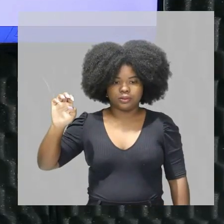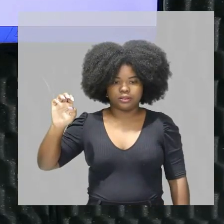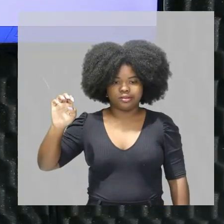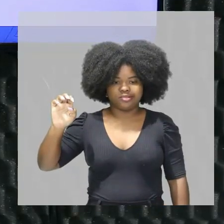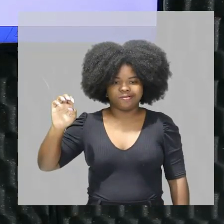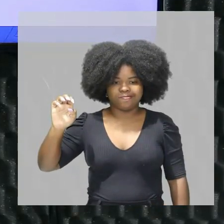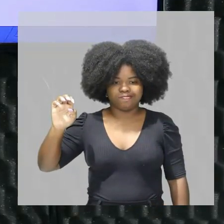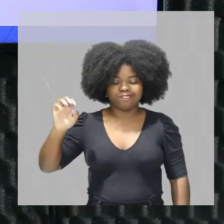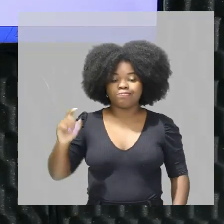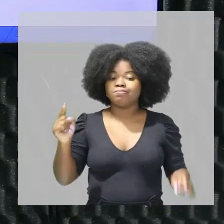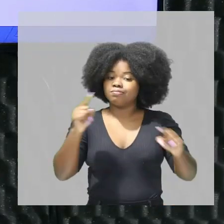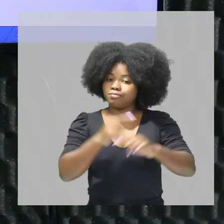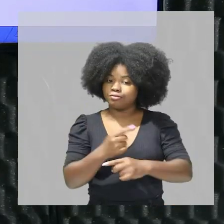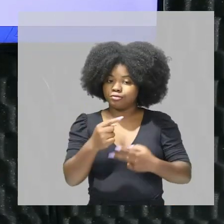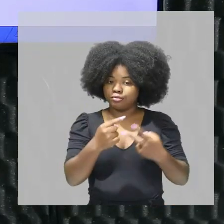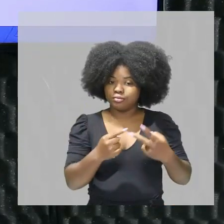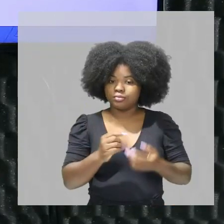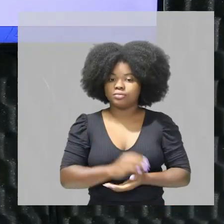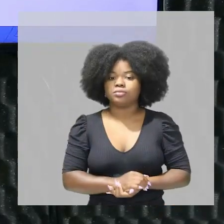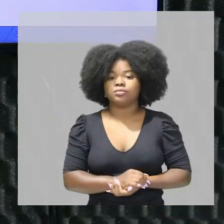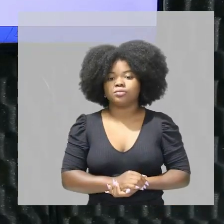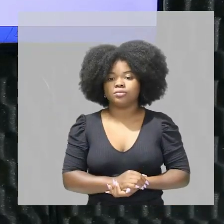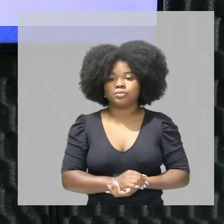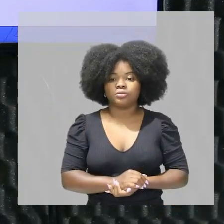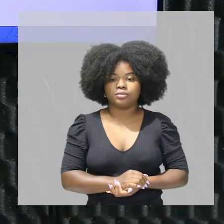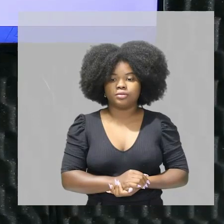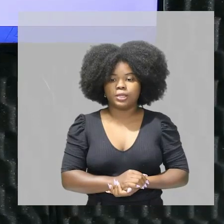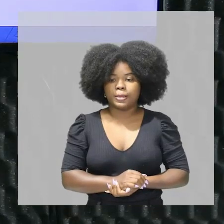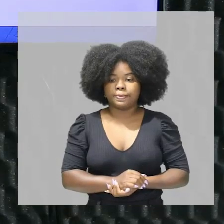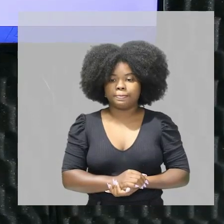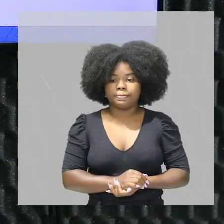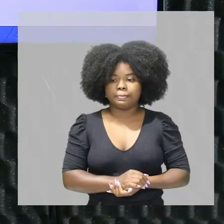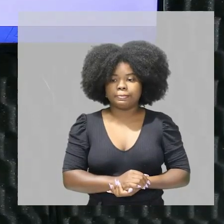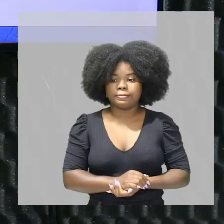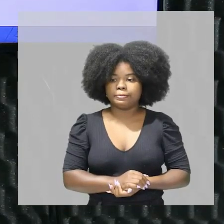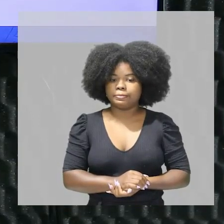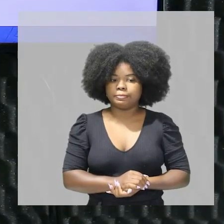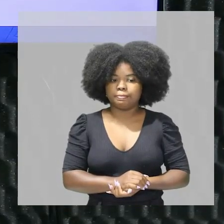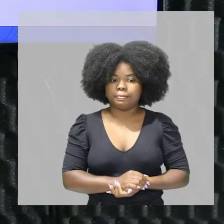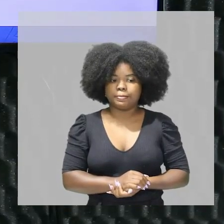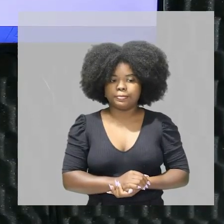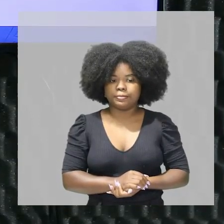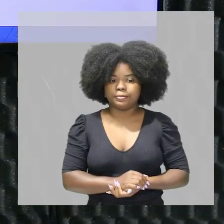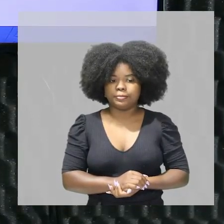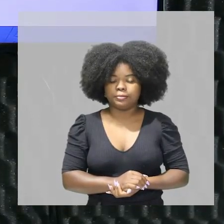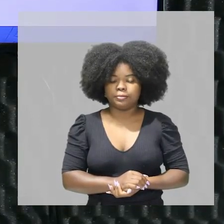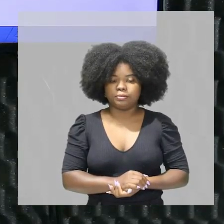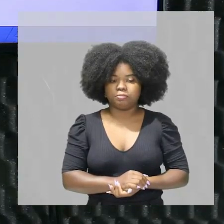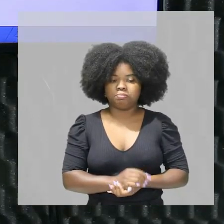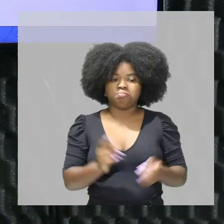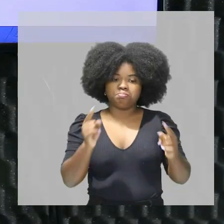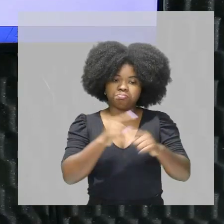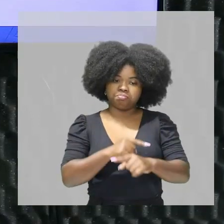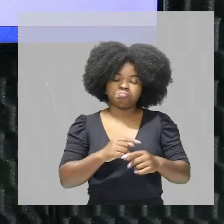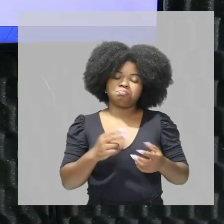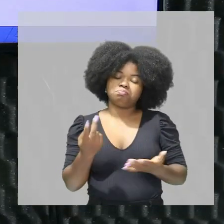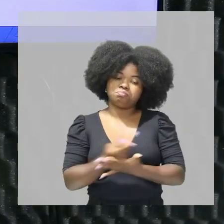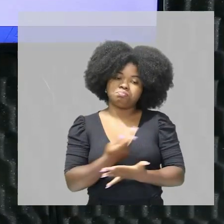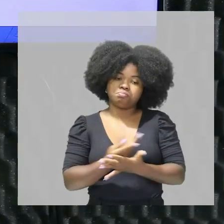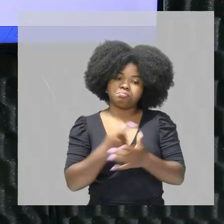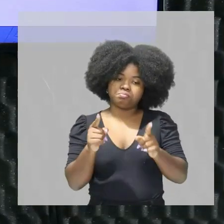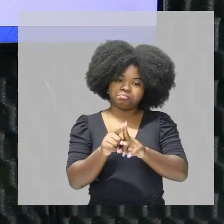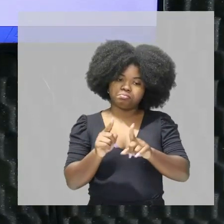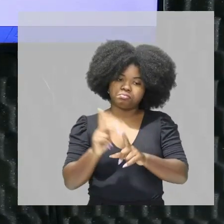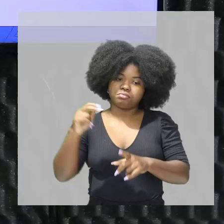são contrários quanto a natureza do conhecimento e são ombros recusados por câncer não não são recusados por Kant